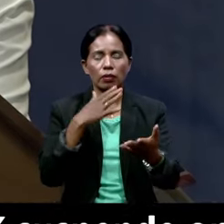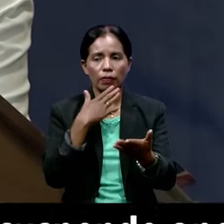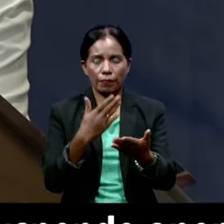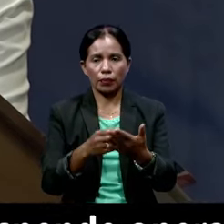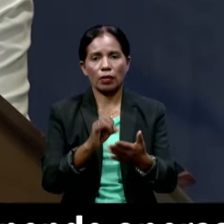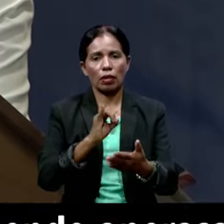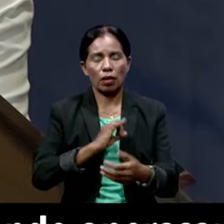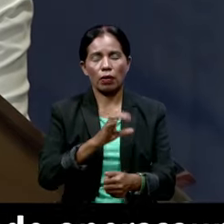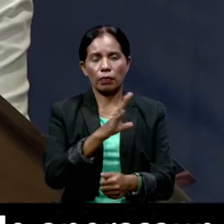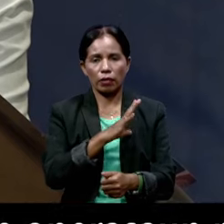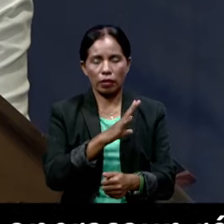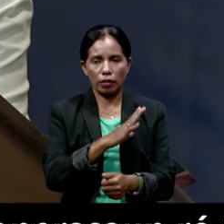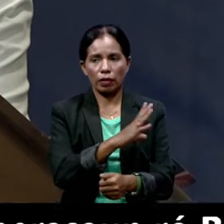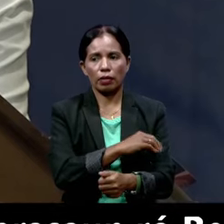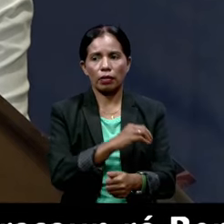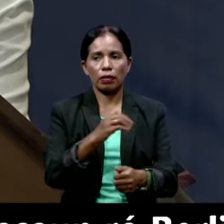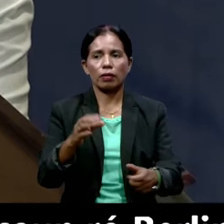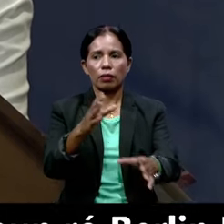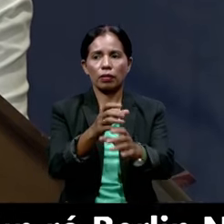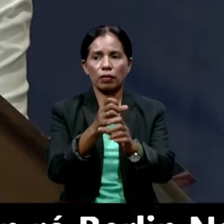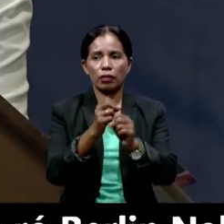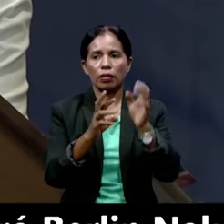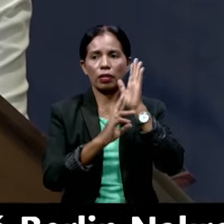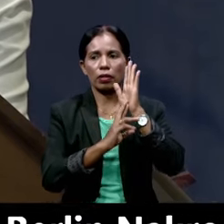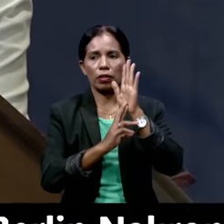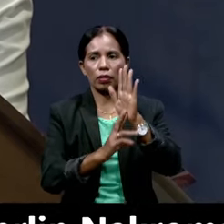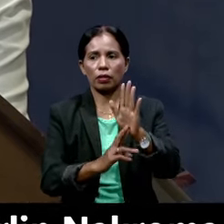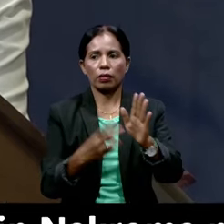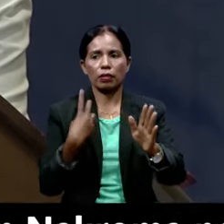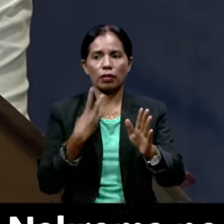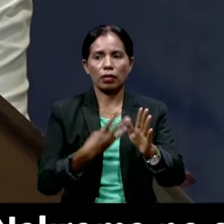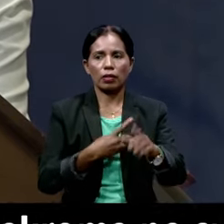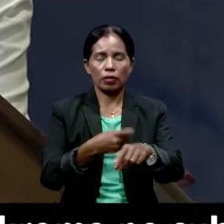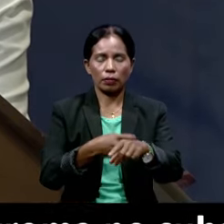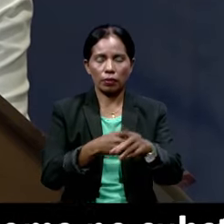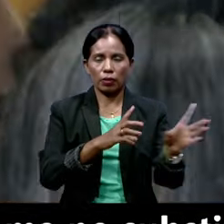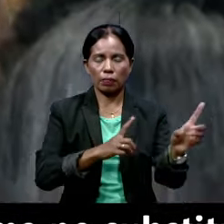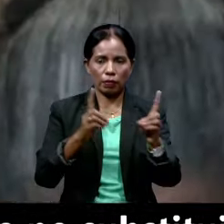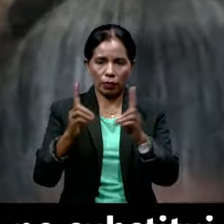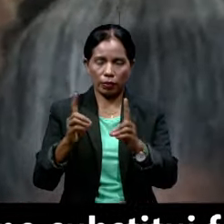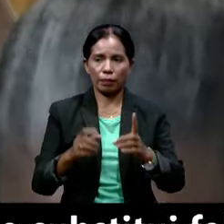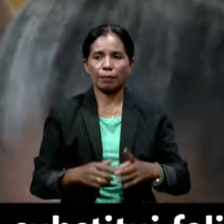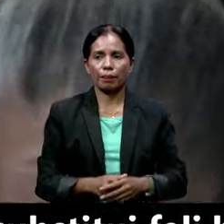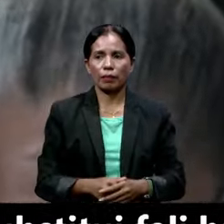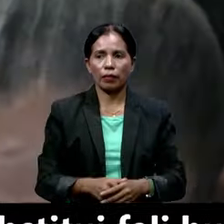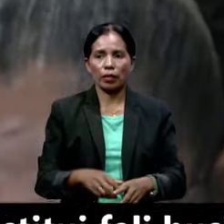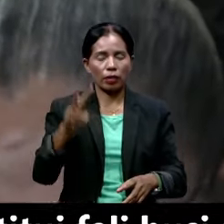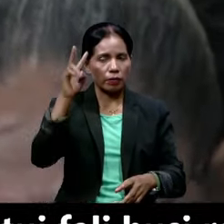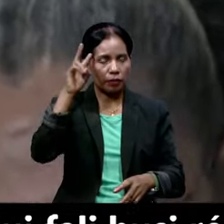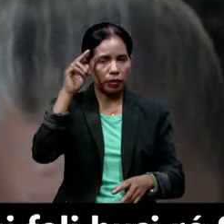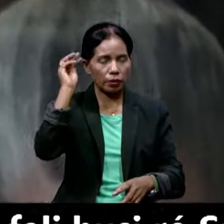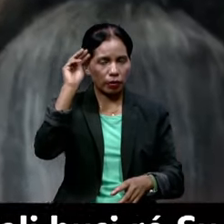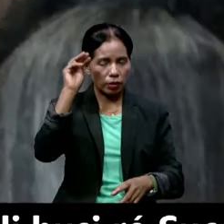rei que está aqui empurrada, ao Cicimo, relatório, que está aqui empurrada, se implementa ainda, né? Vice-ministro